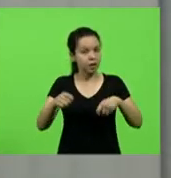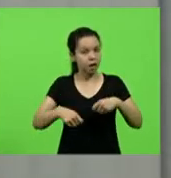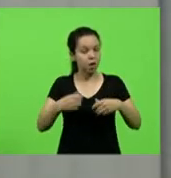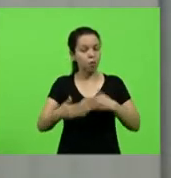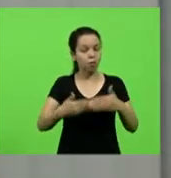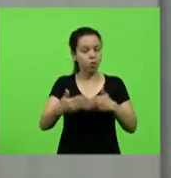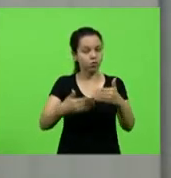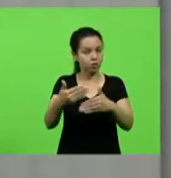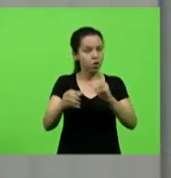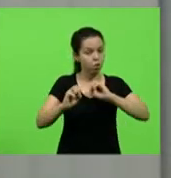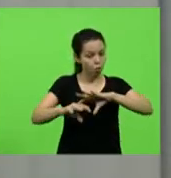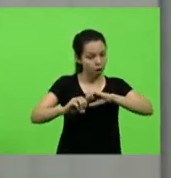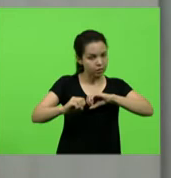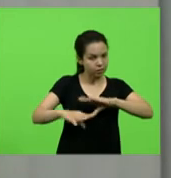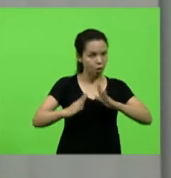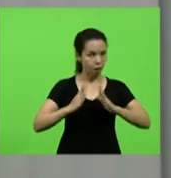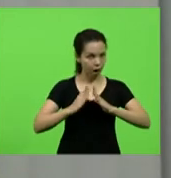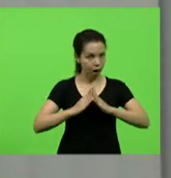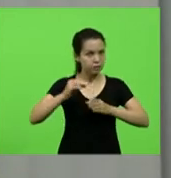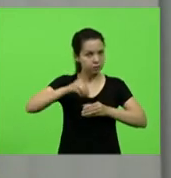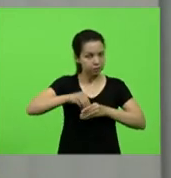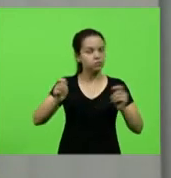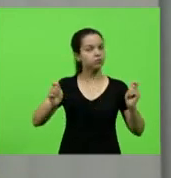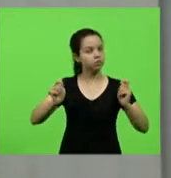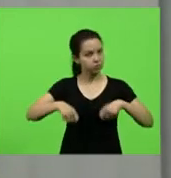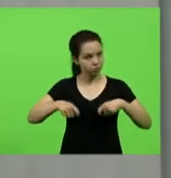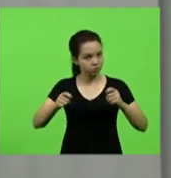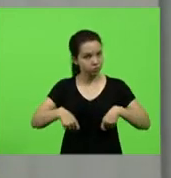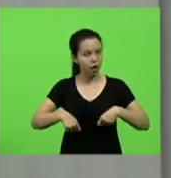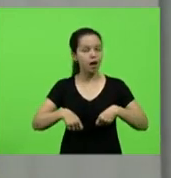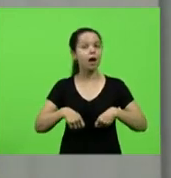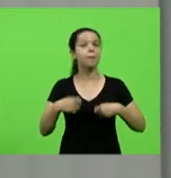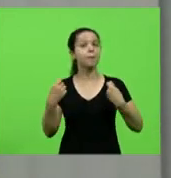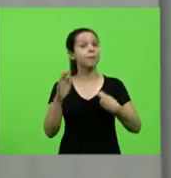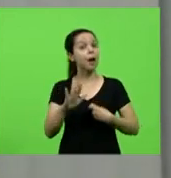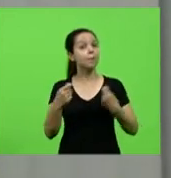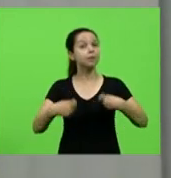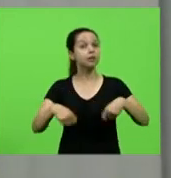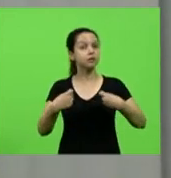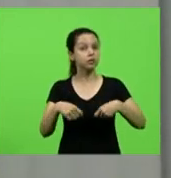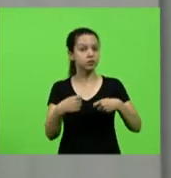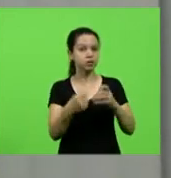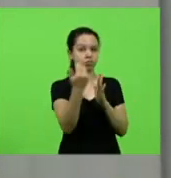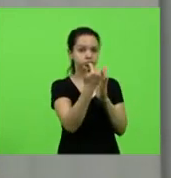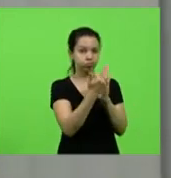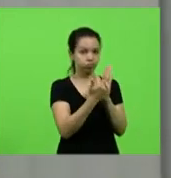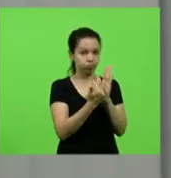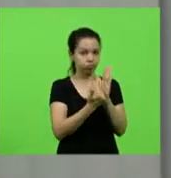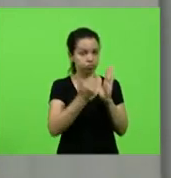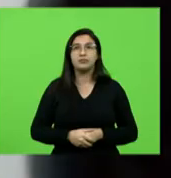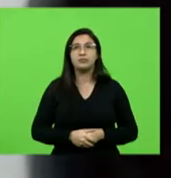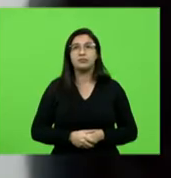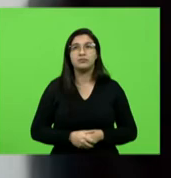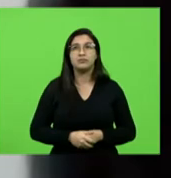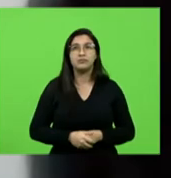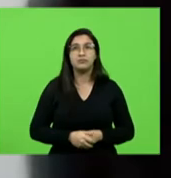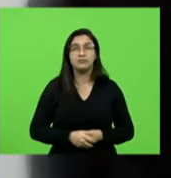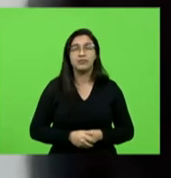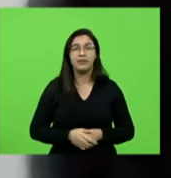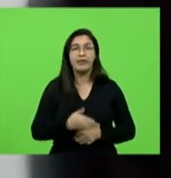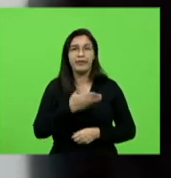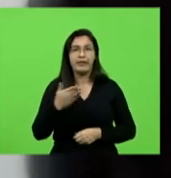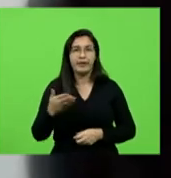desde que seja garantido o cumprimento do previsto nas diretrizes e bases da educação nacional. Os pais,